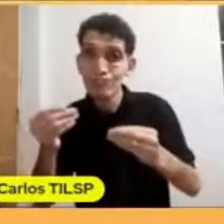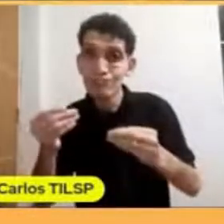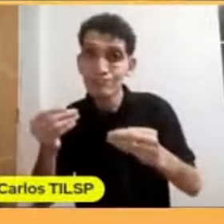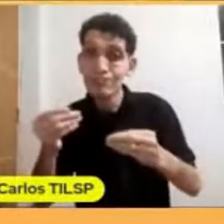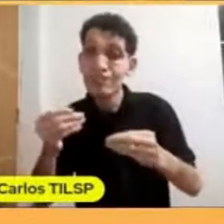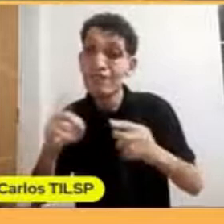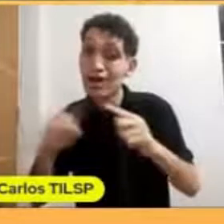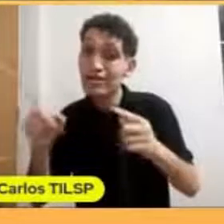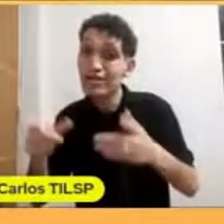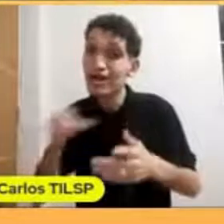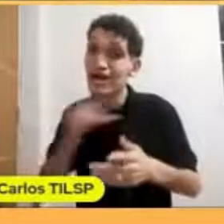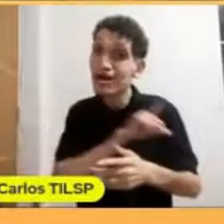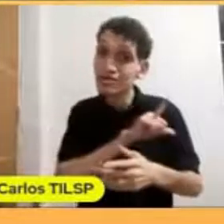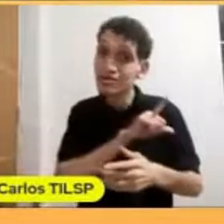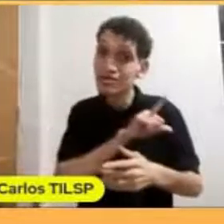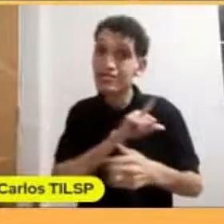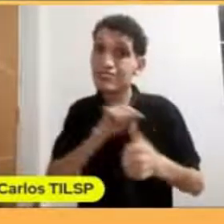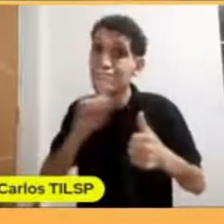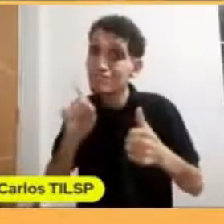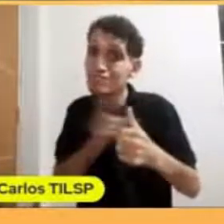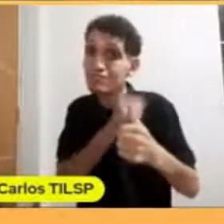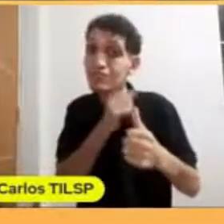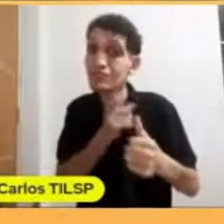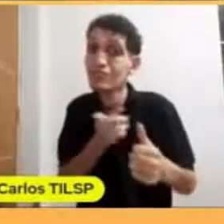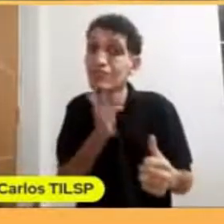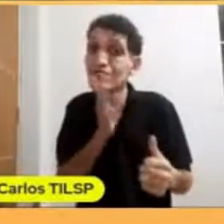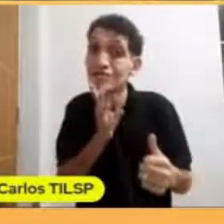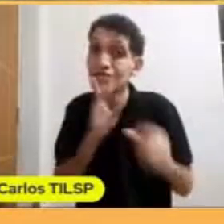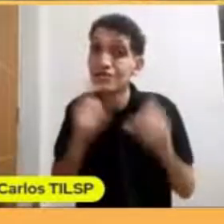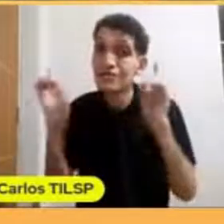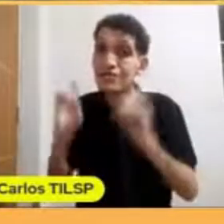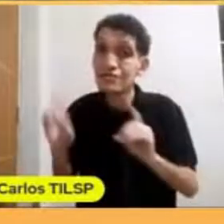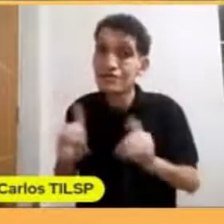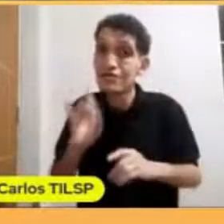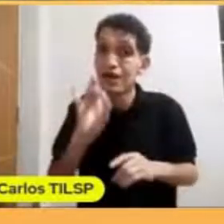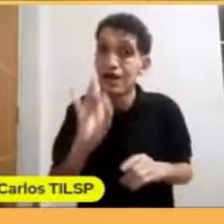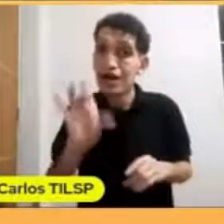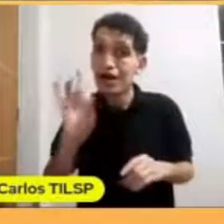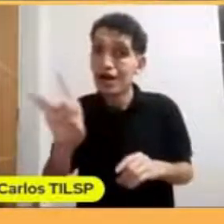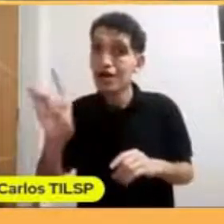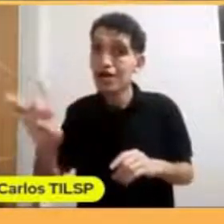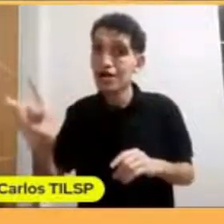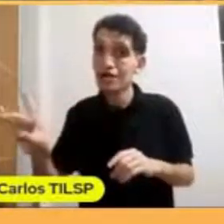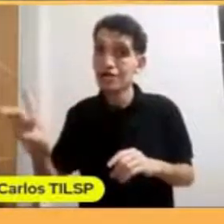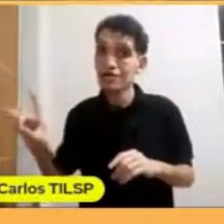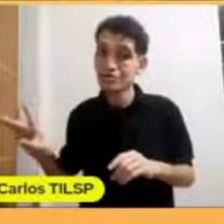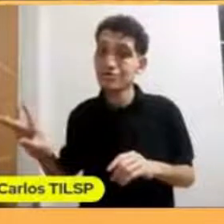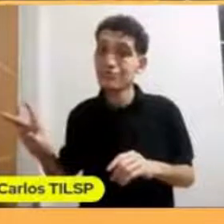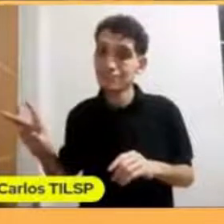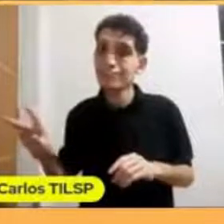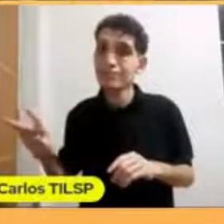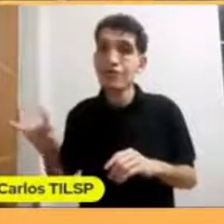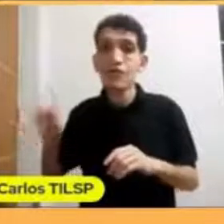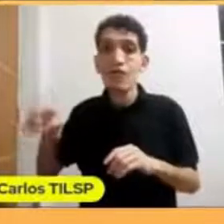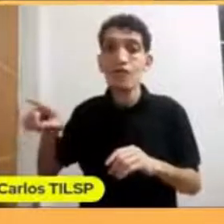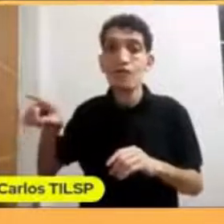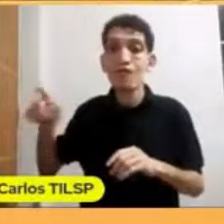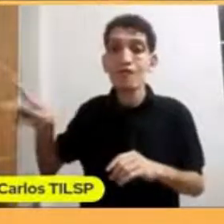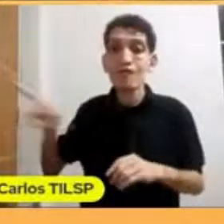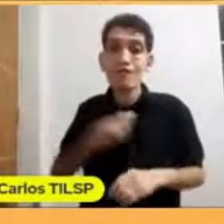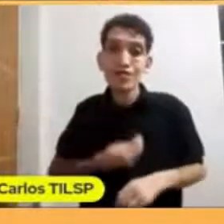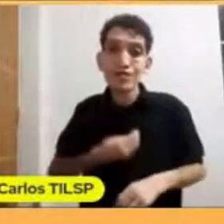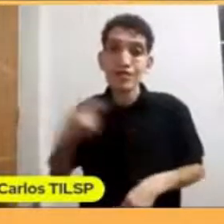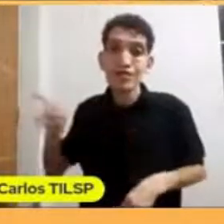um pouquinho cada deficiência, cada limitação. Então, a gente vai entrar um pouquinho nesse universo, que seja pelo